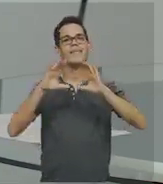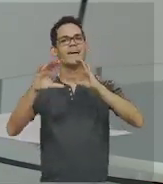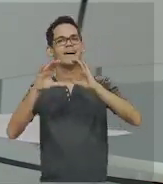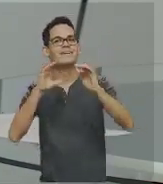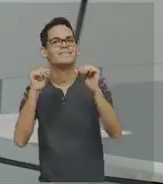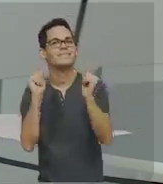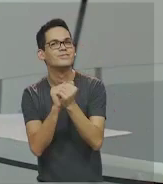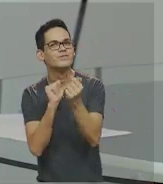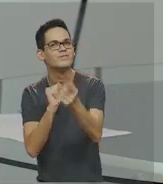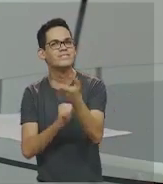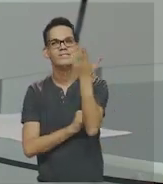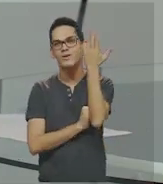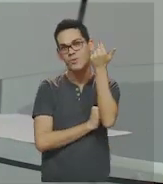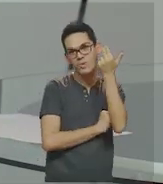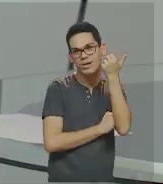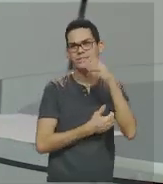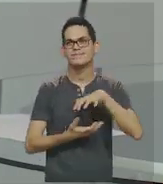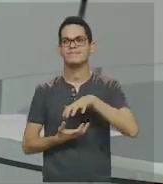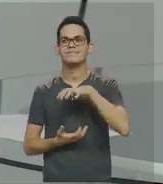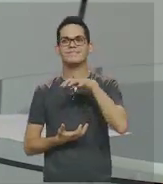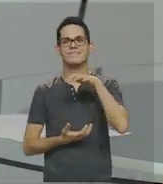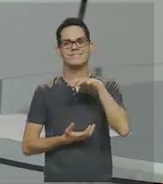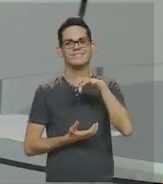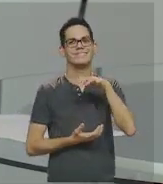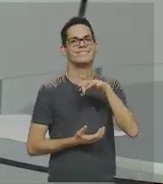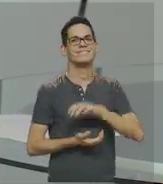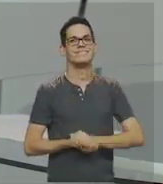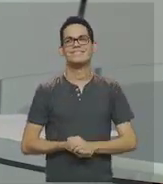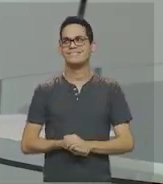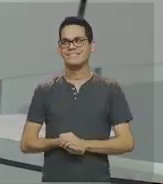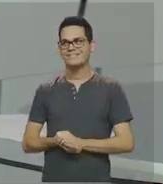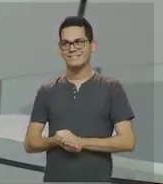para vocês a música do Coelhinho da Páscoa.